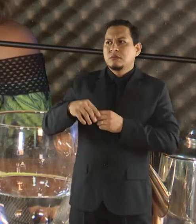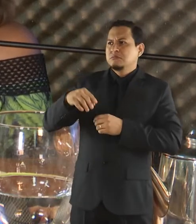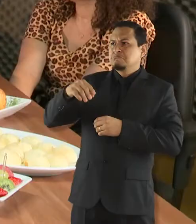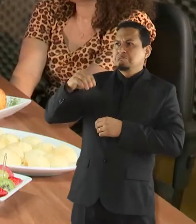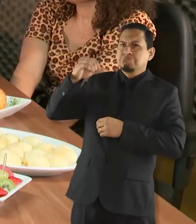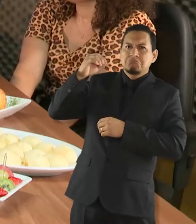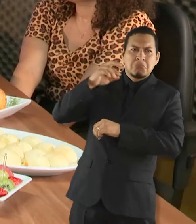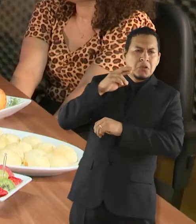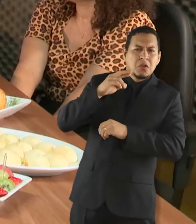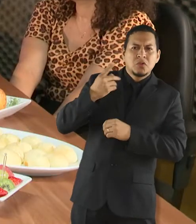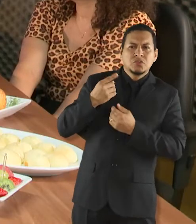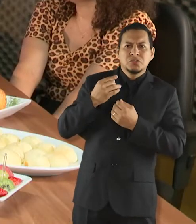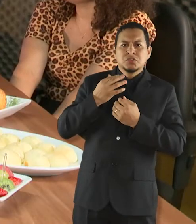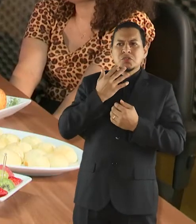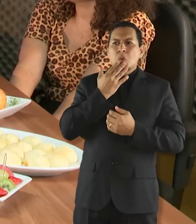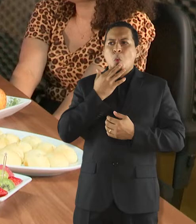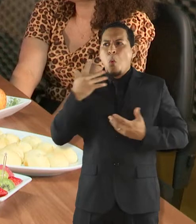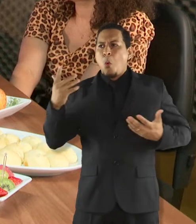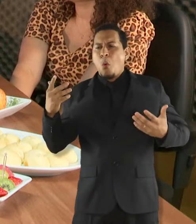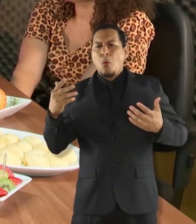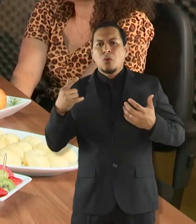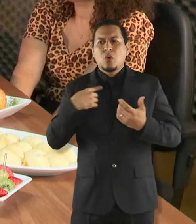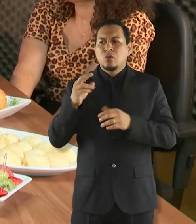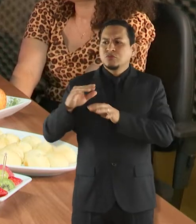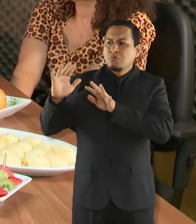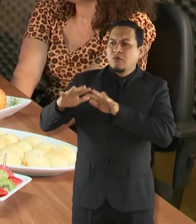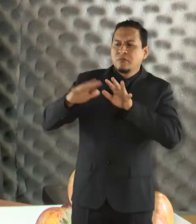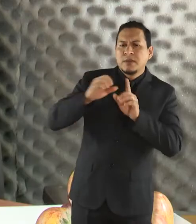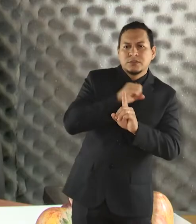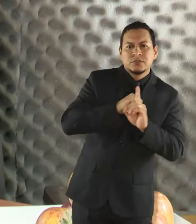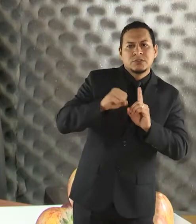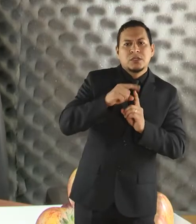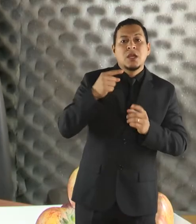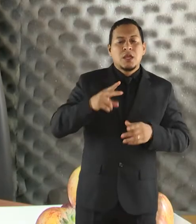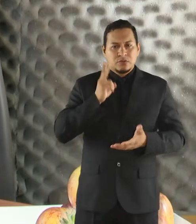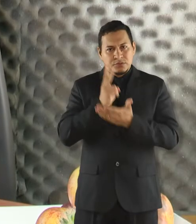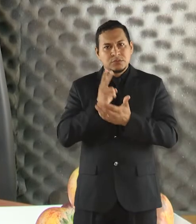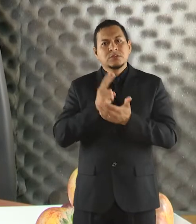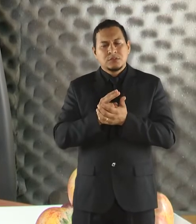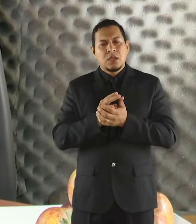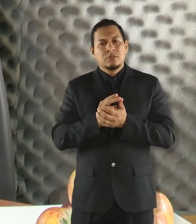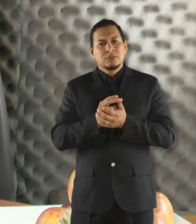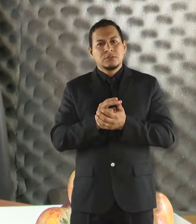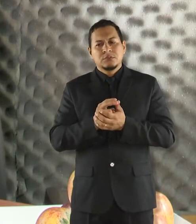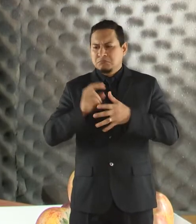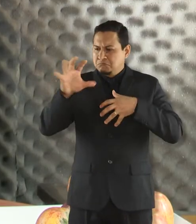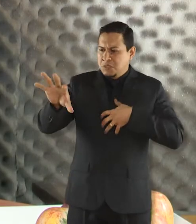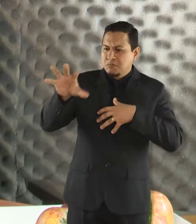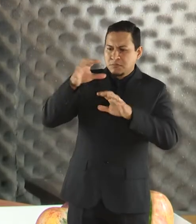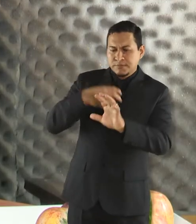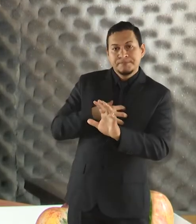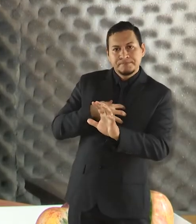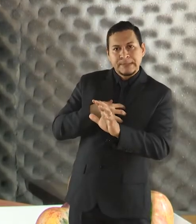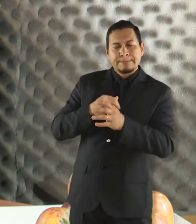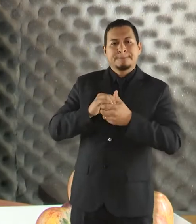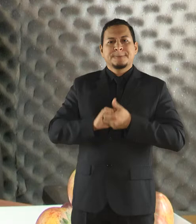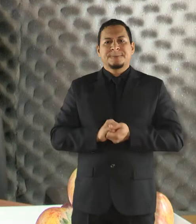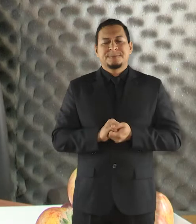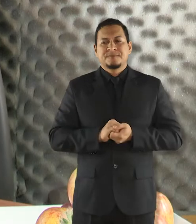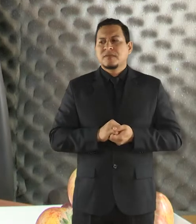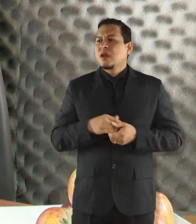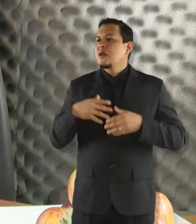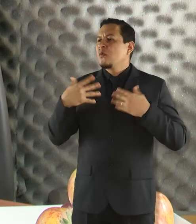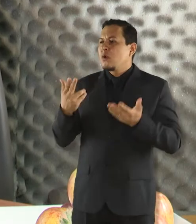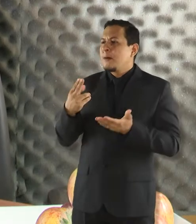filosófica, acadêmica ou de movimento social, eu me importo com a As vida das mulheres, pessoas. Isso. Exatamente, muito boa, muito bonita aí. E